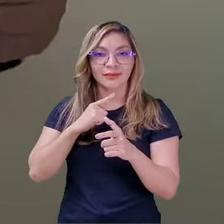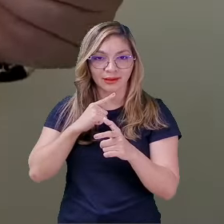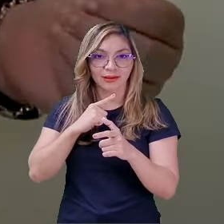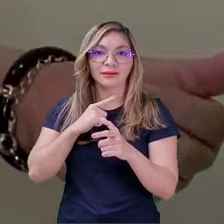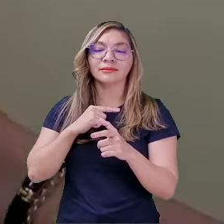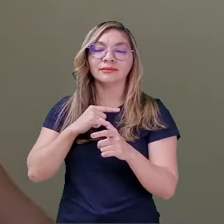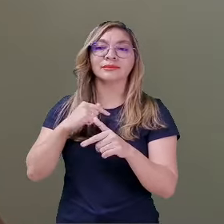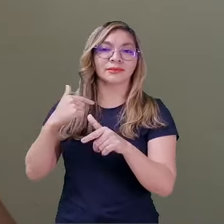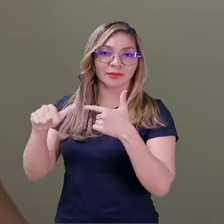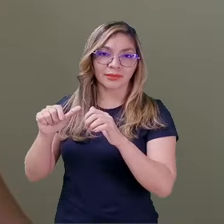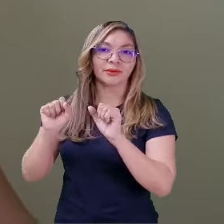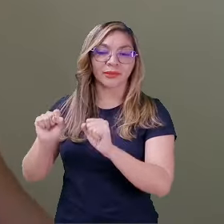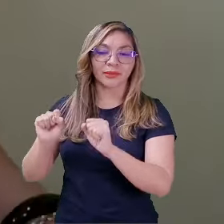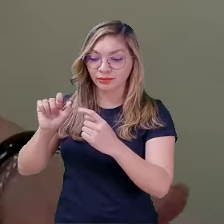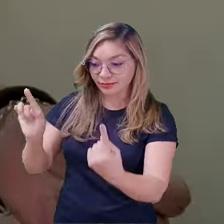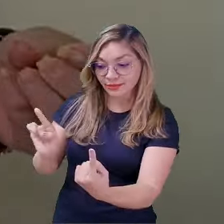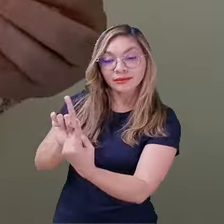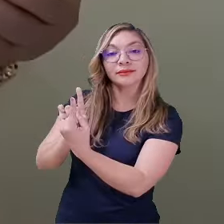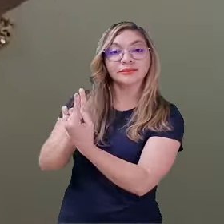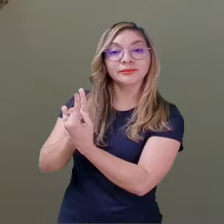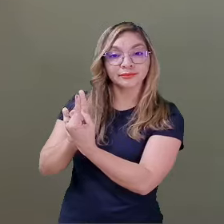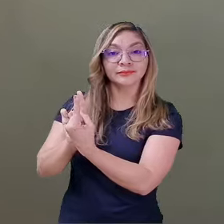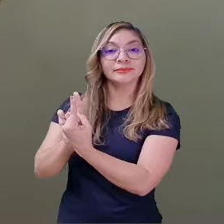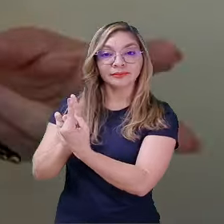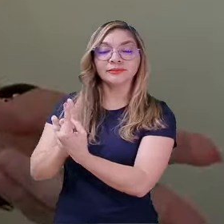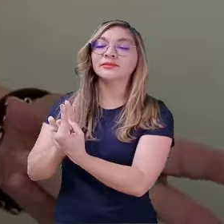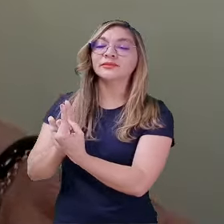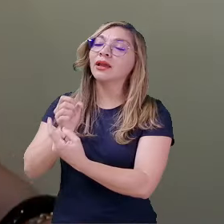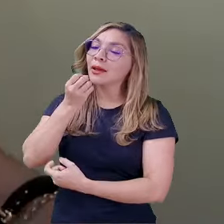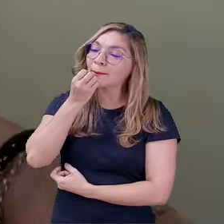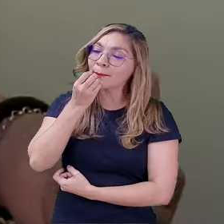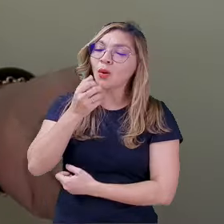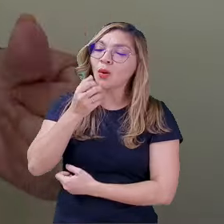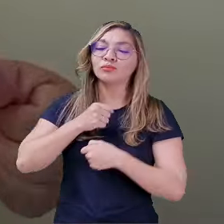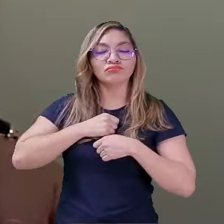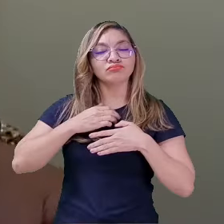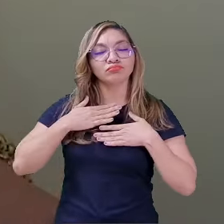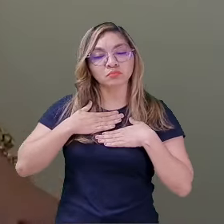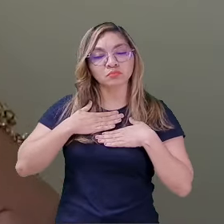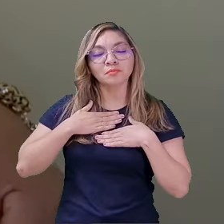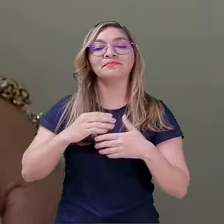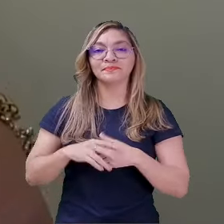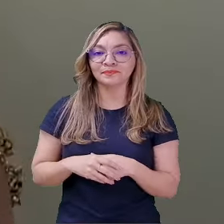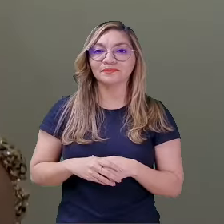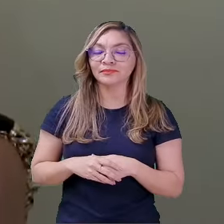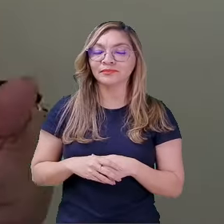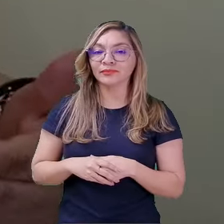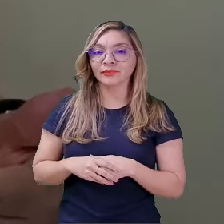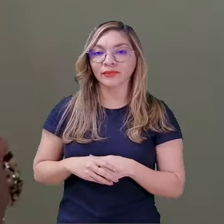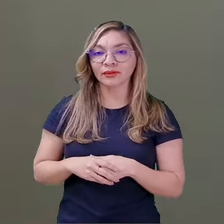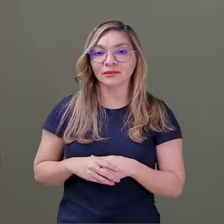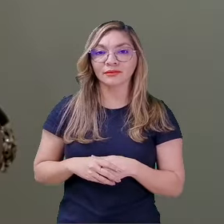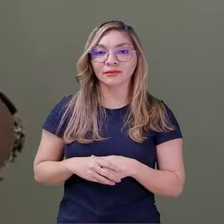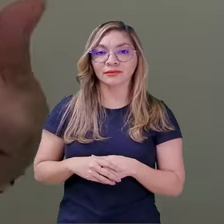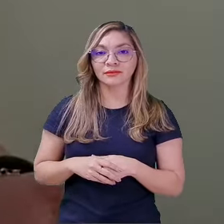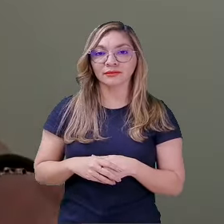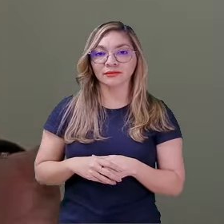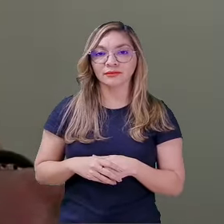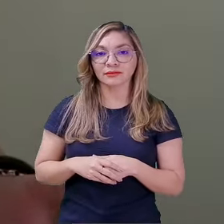para o atendimento é satisfatório, né? Eu creio, e que